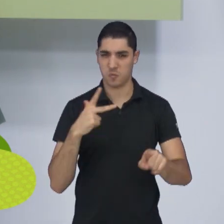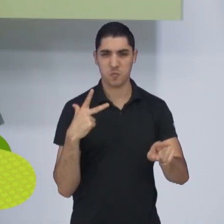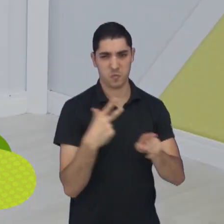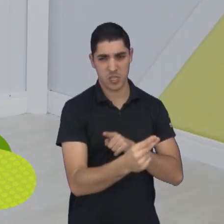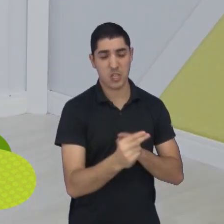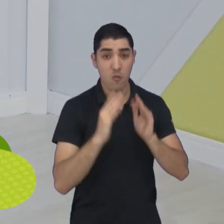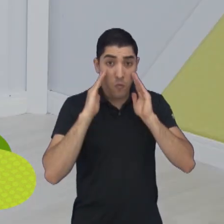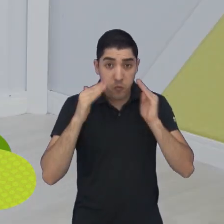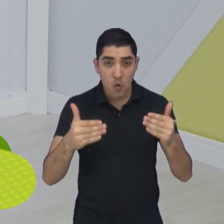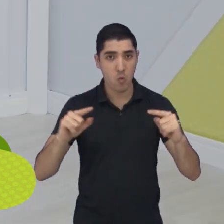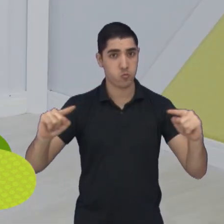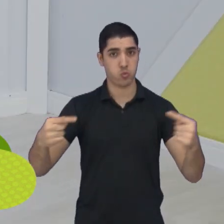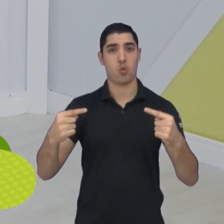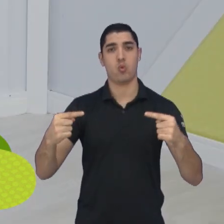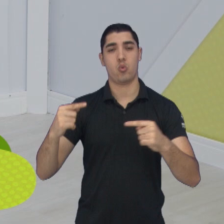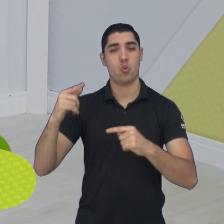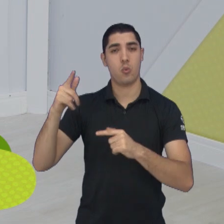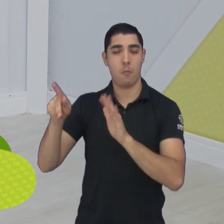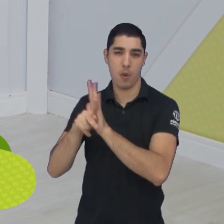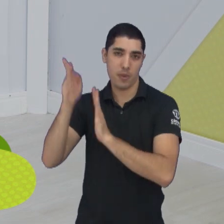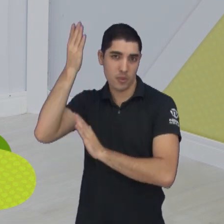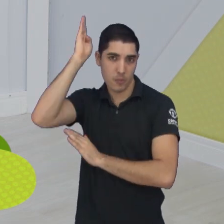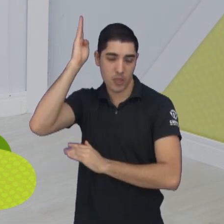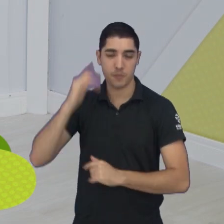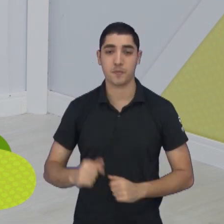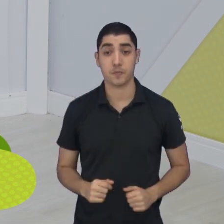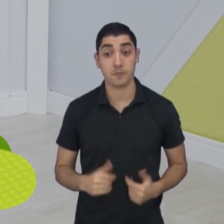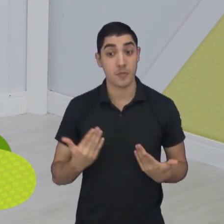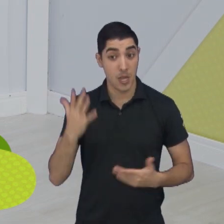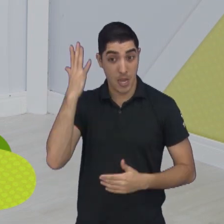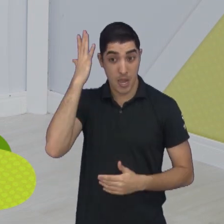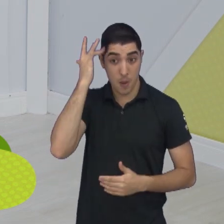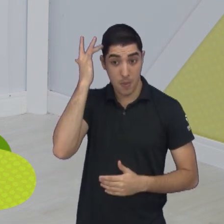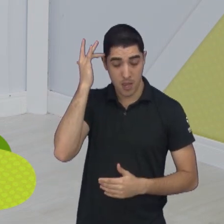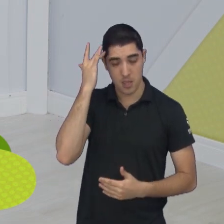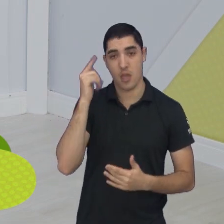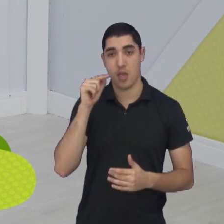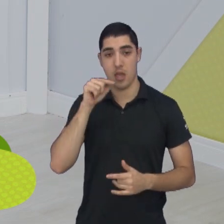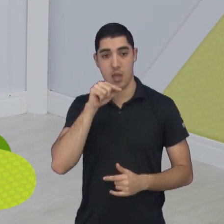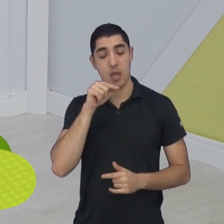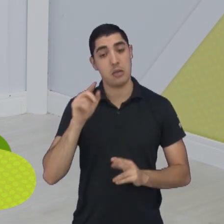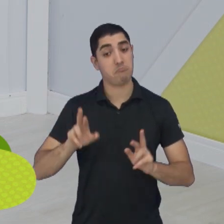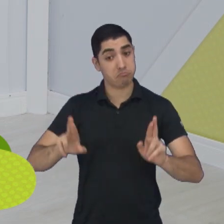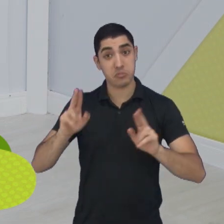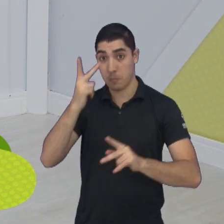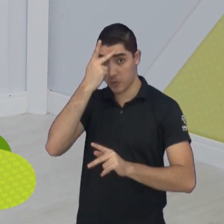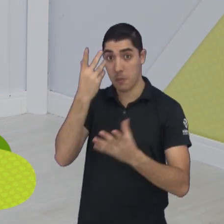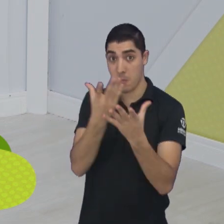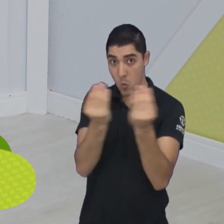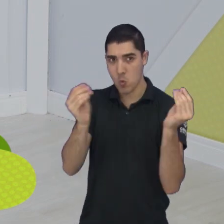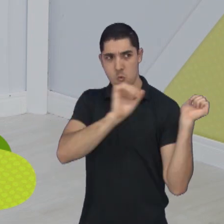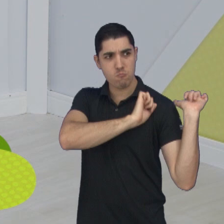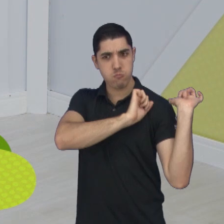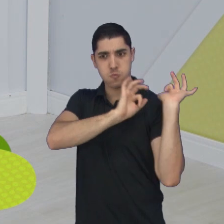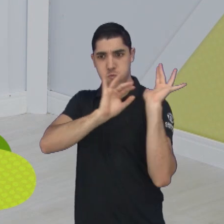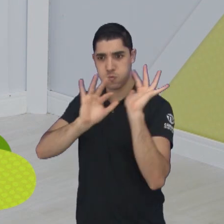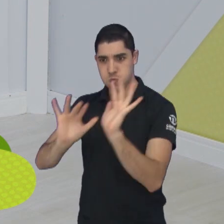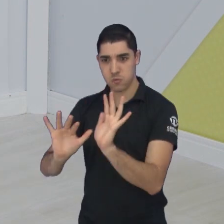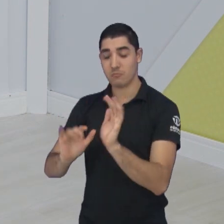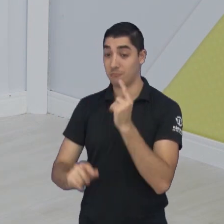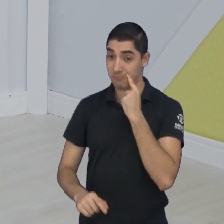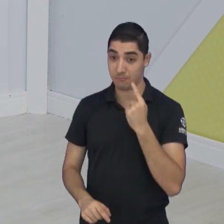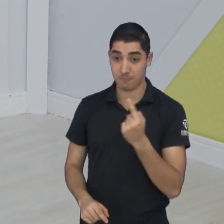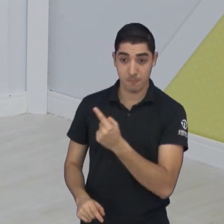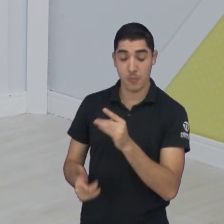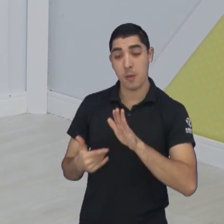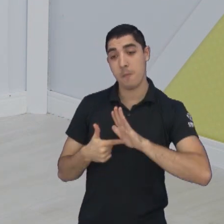clássico. Pois é, amanhã, 19 horas, estádio Martins Pereira, esperamos um bom público lá para acompanhar São José e Comercial. Piteco, coloca